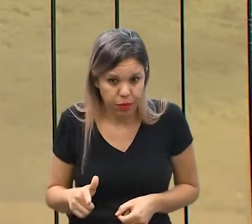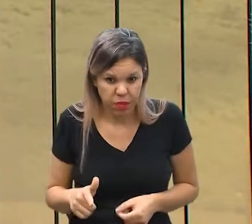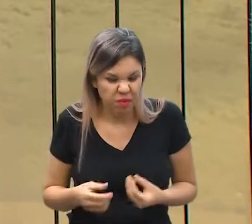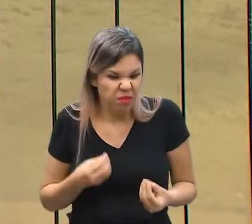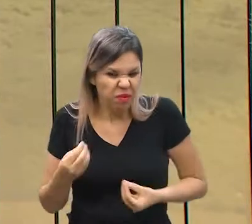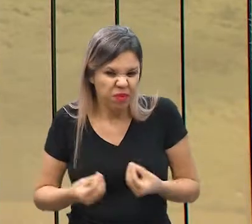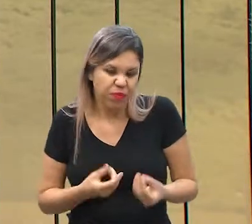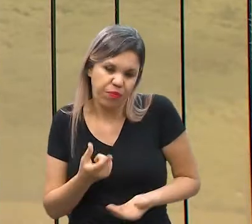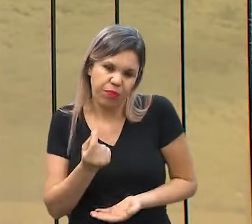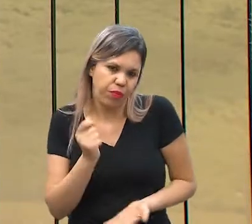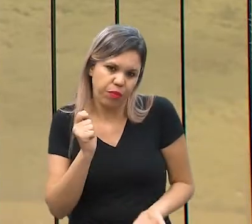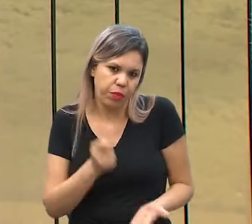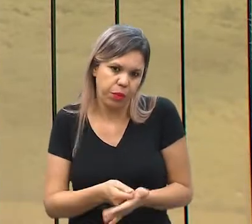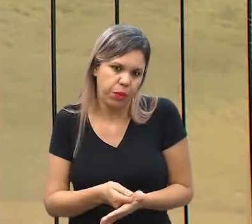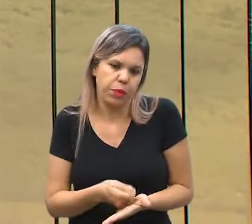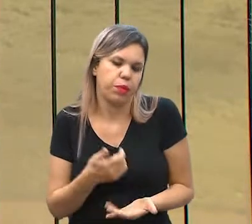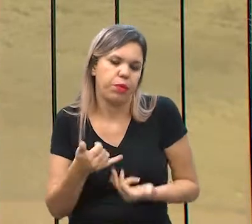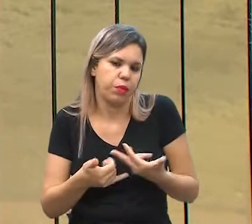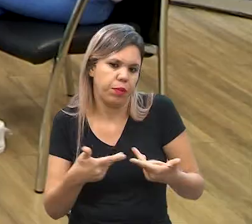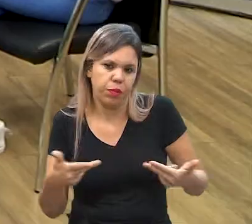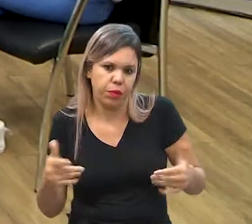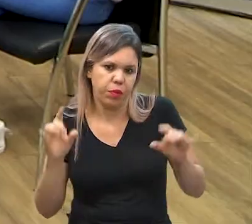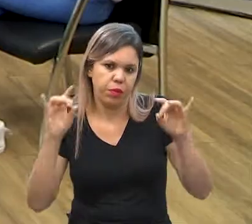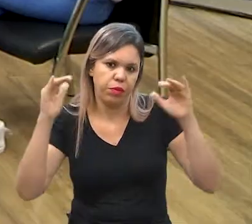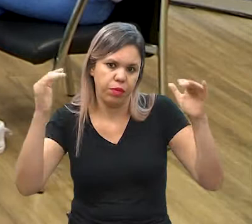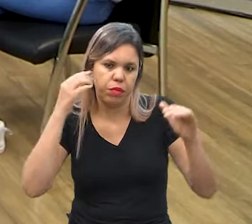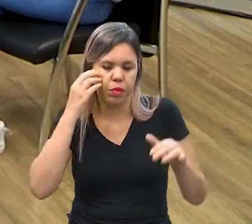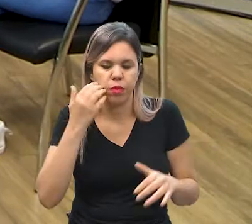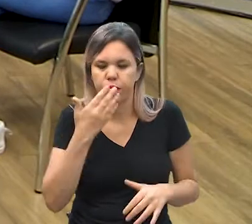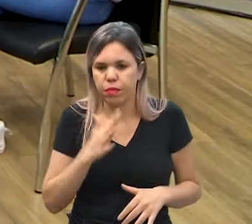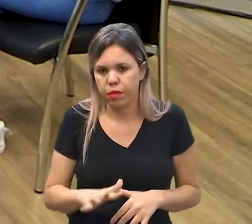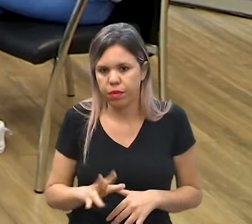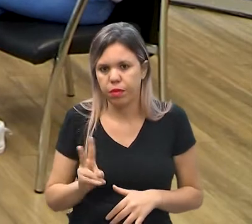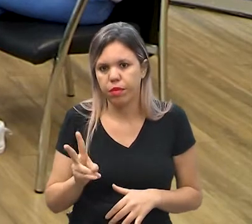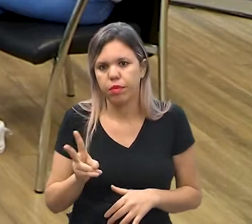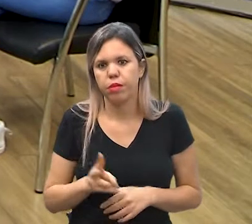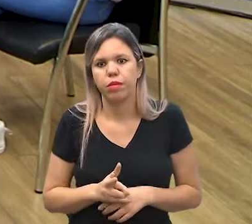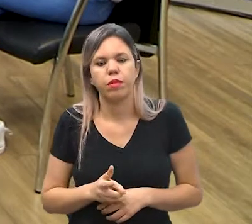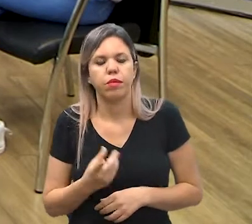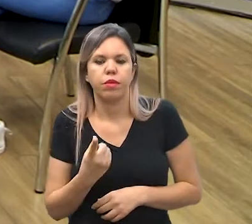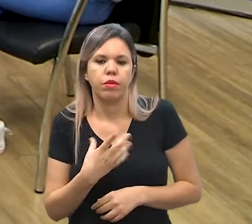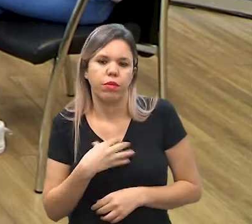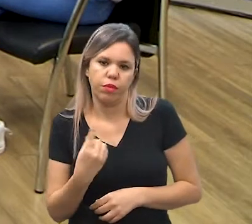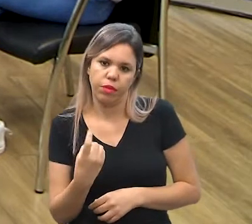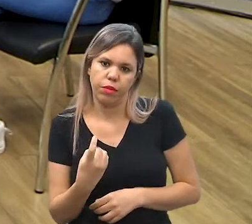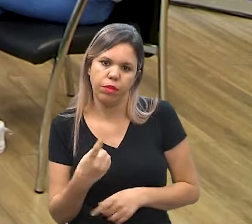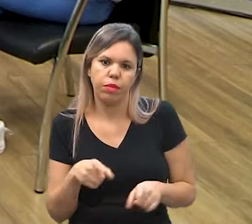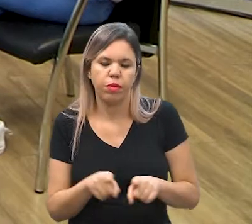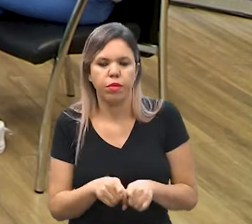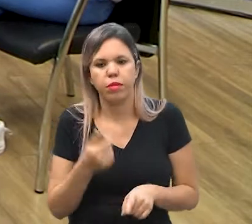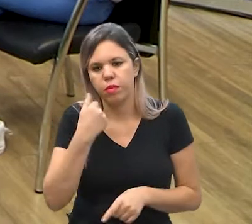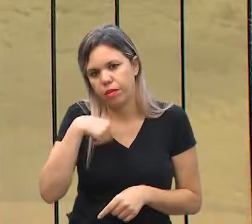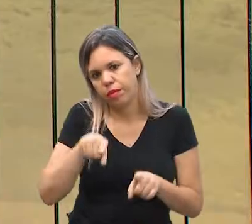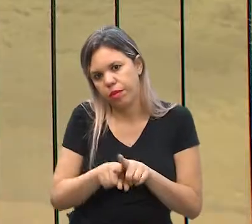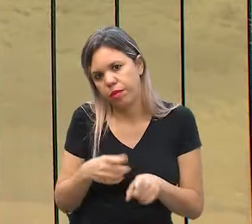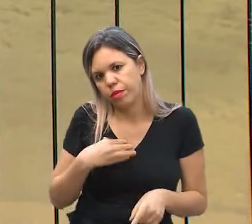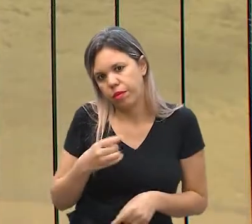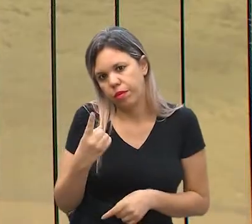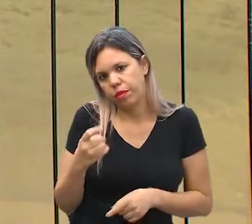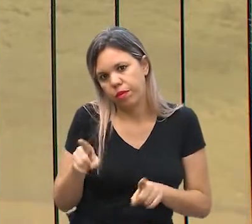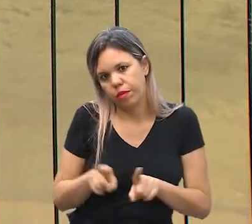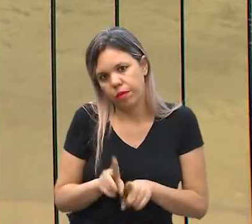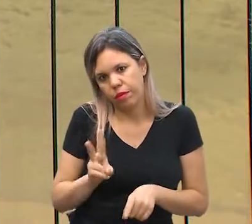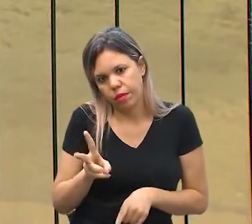condições financeiras para grandes brinquedos, sempre fui uma criança, sou filha única, a mãe também é filha única, então